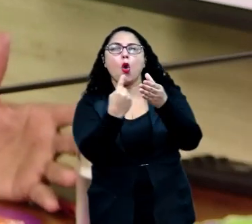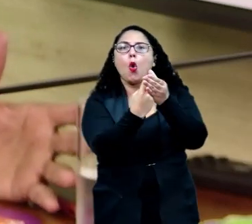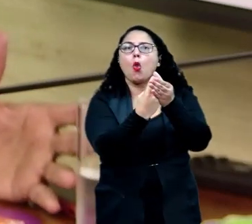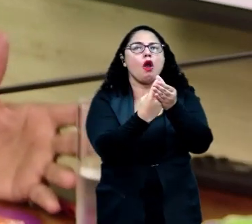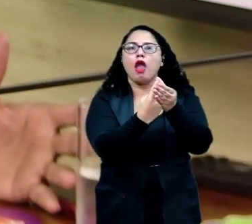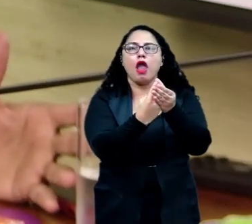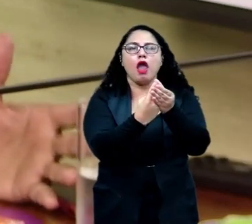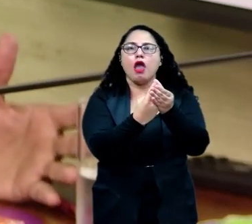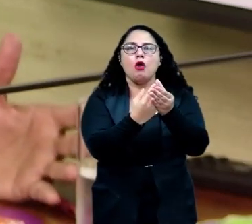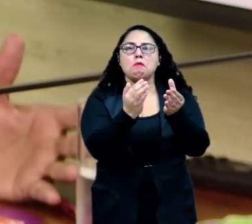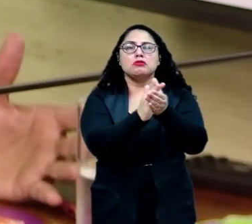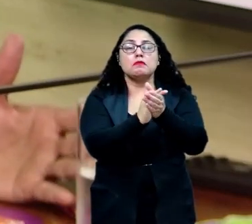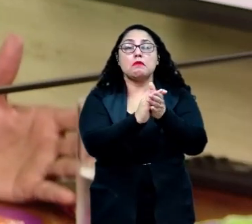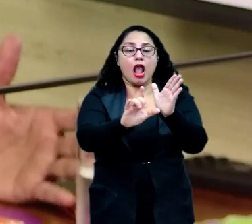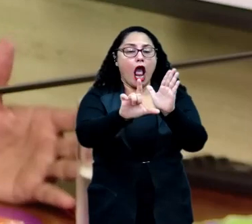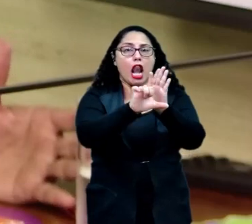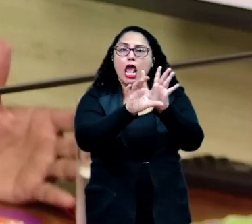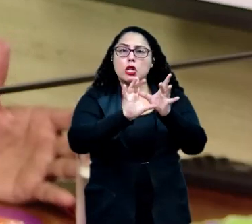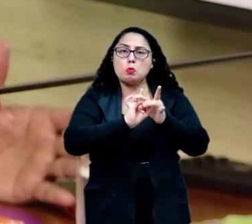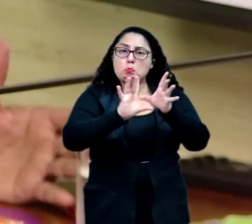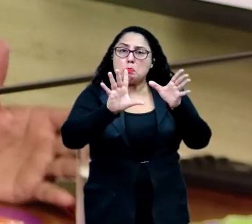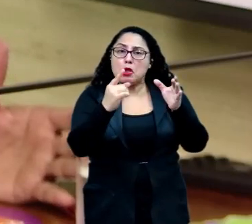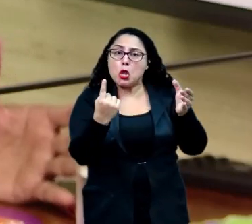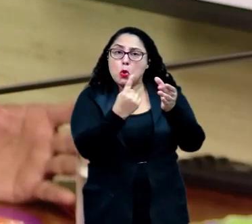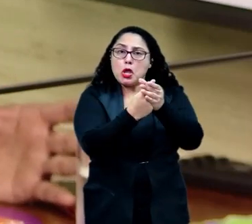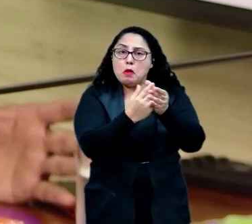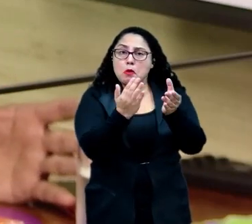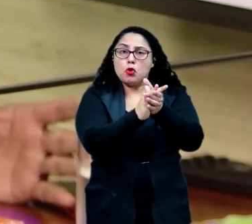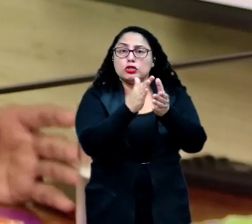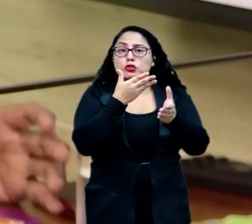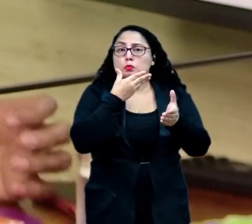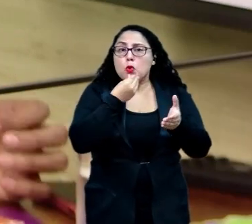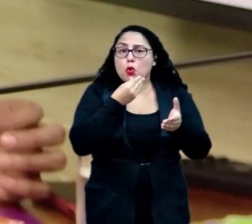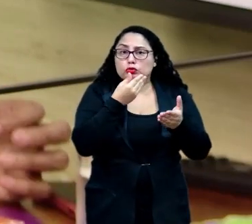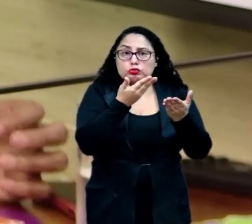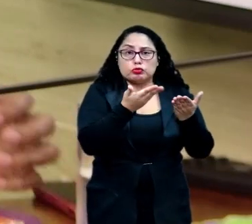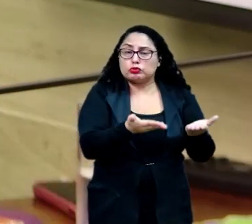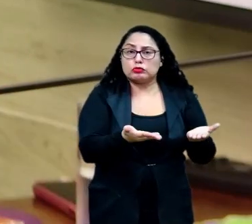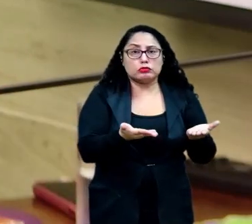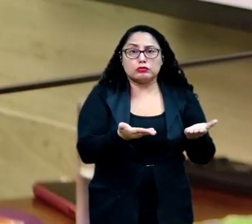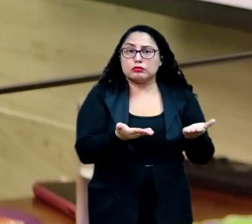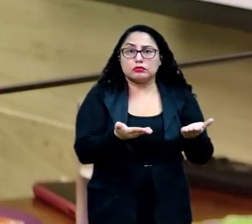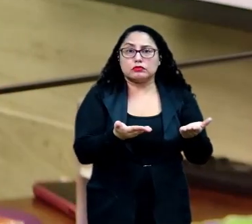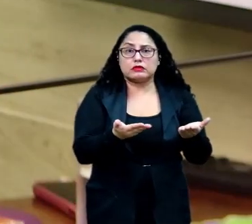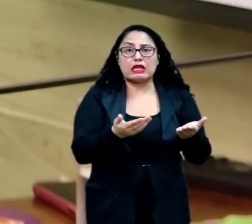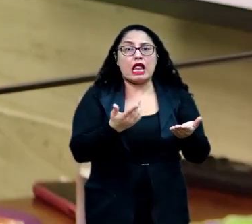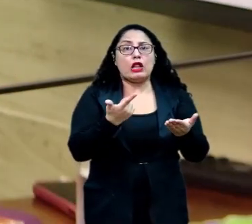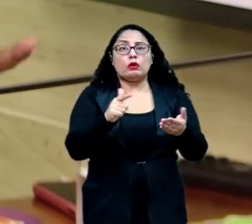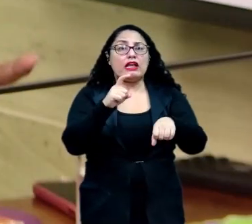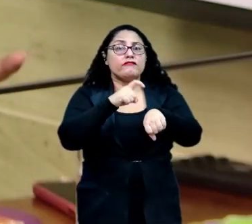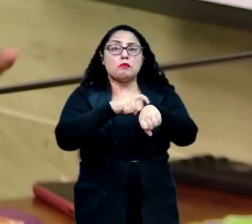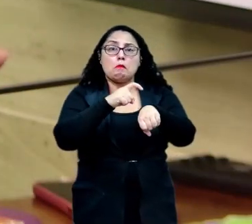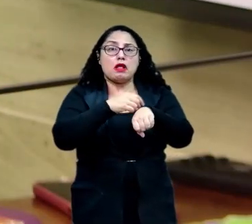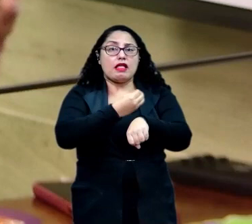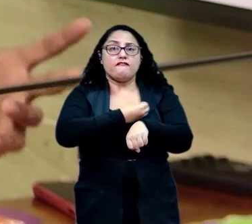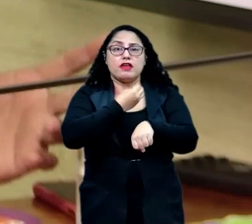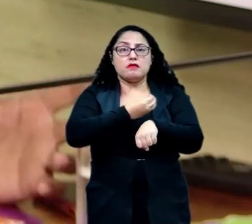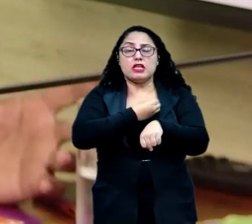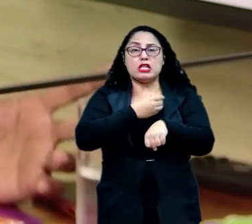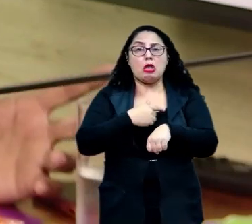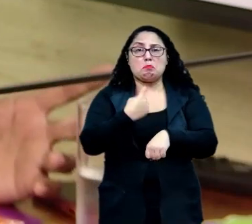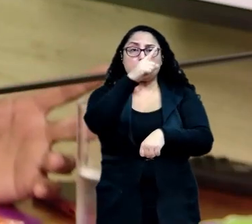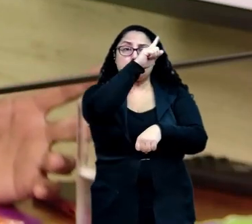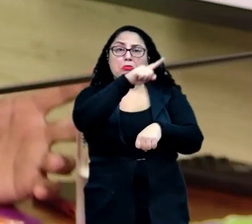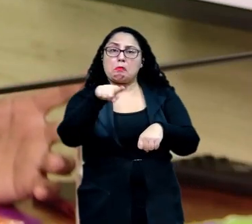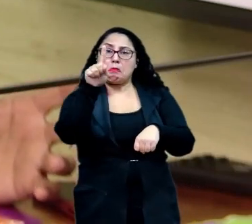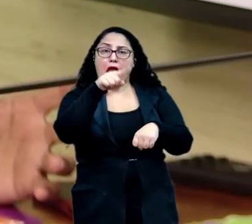porque a legislação não me permitia incluir meu companheiro, né? Em nenhum momento dessa vida eu fui anistiado